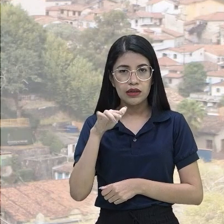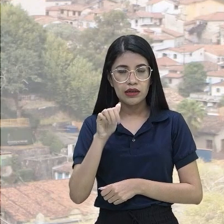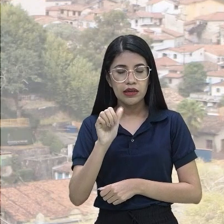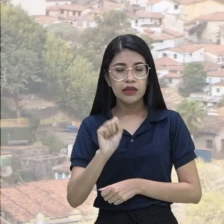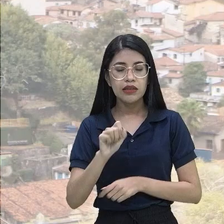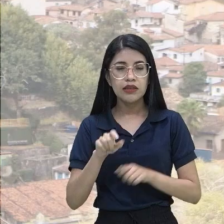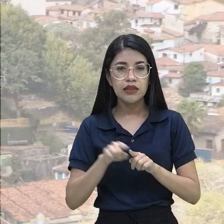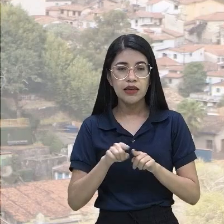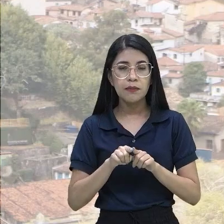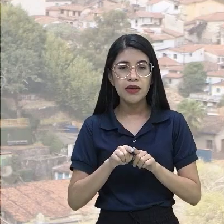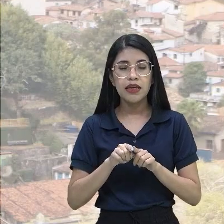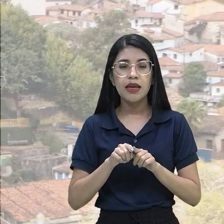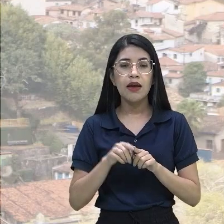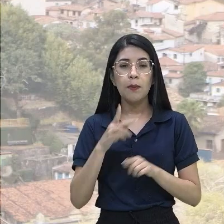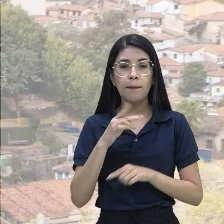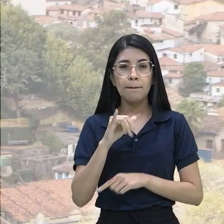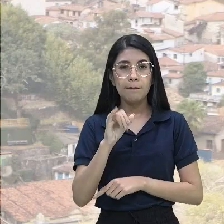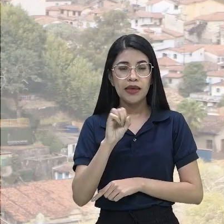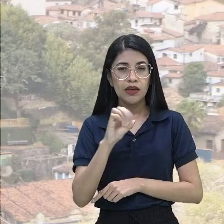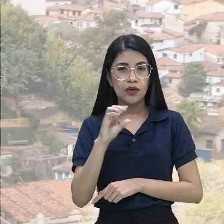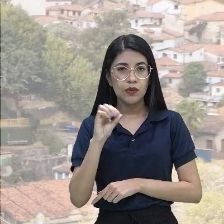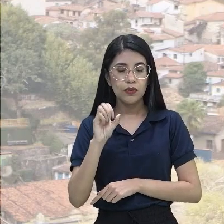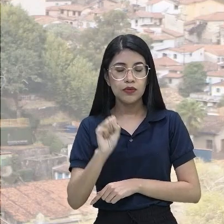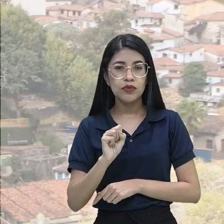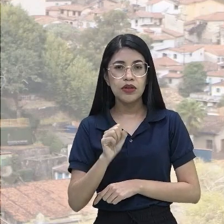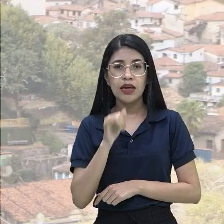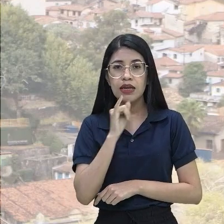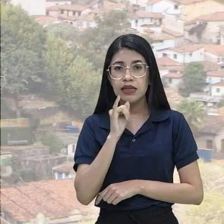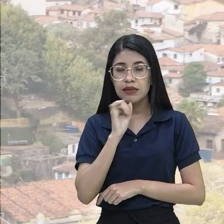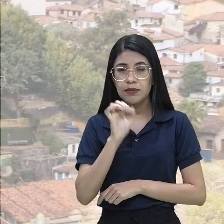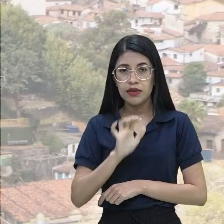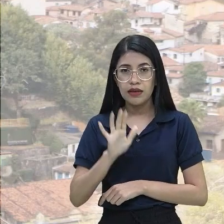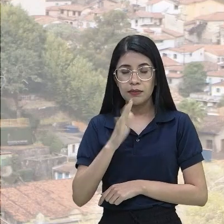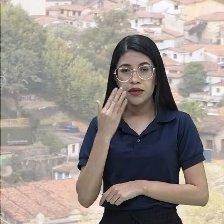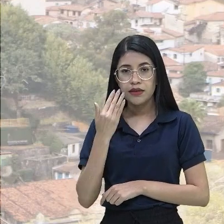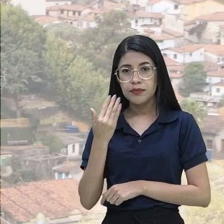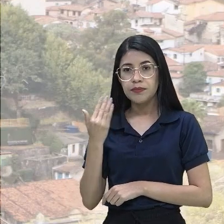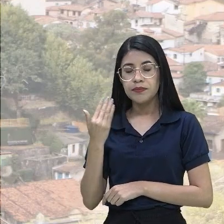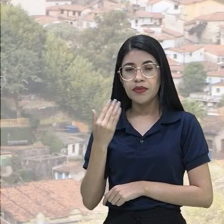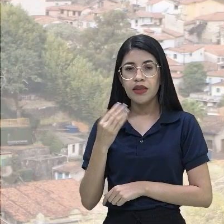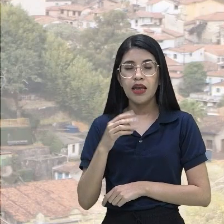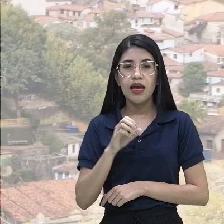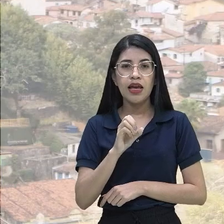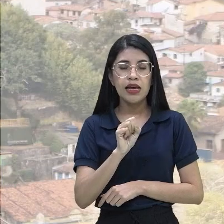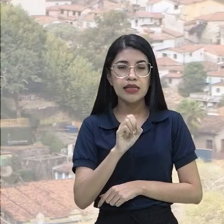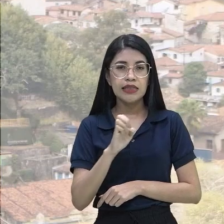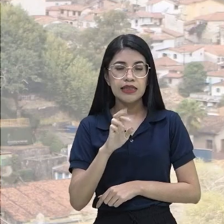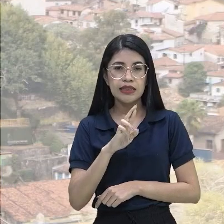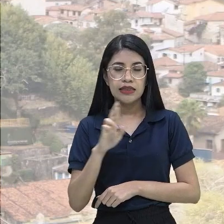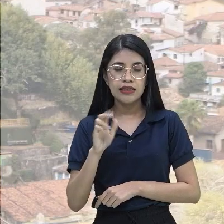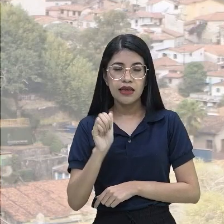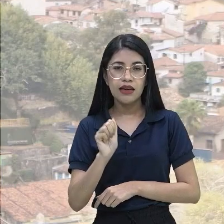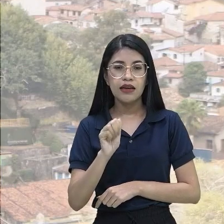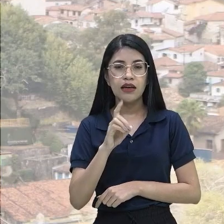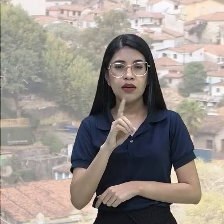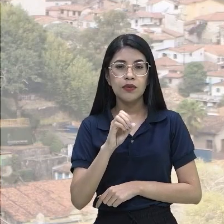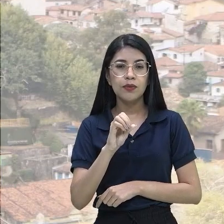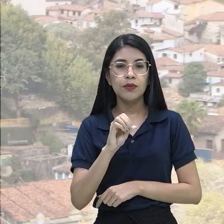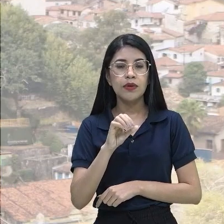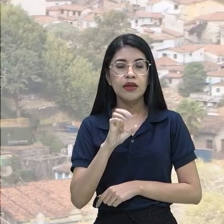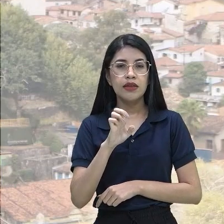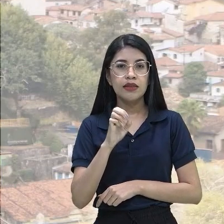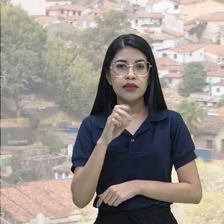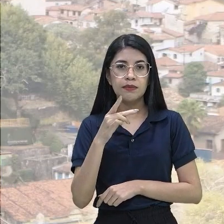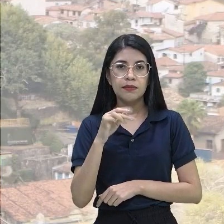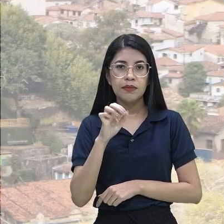aí a gente pode observar a imagem da Serra do Espinhaço, tá? Então, olha só, ao mesmo tempo que a gente pode observar uma